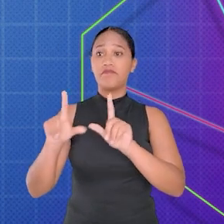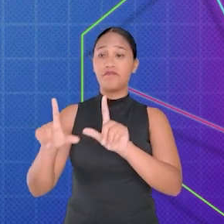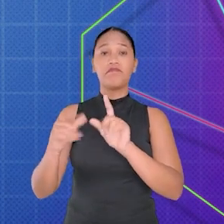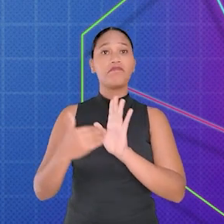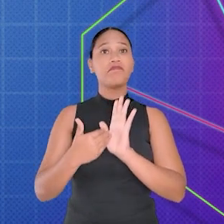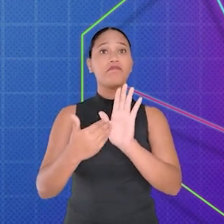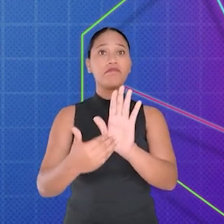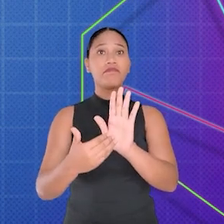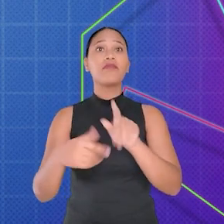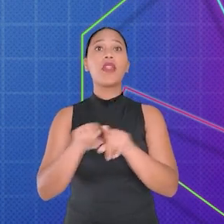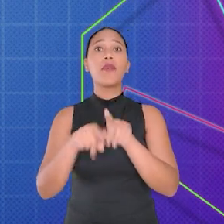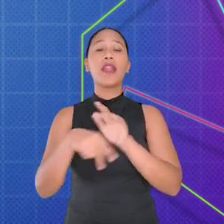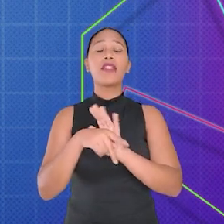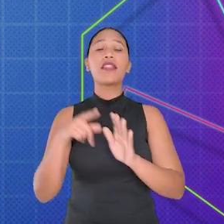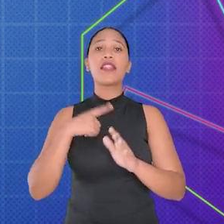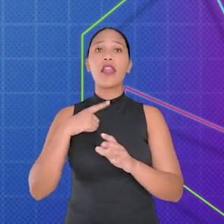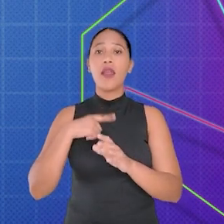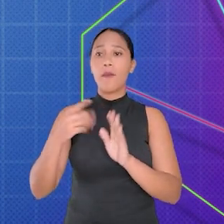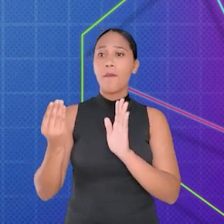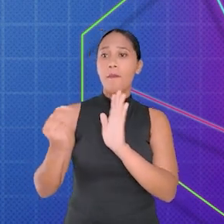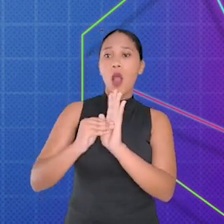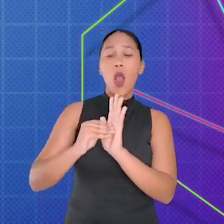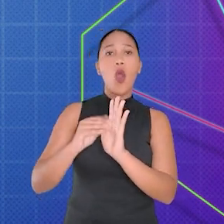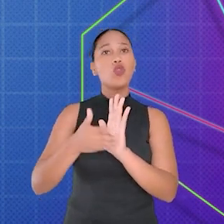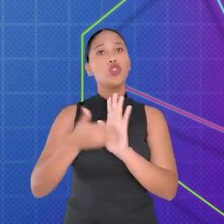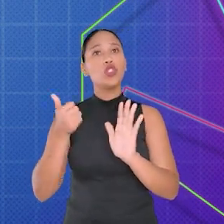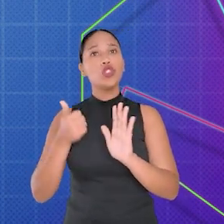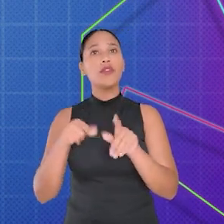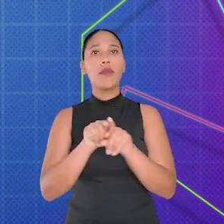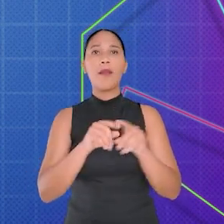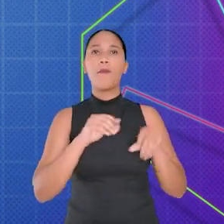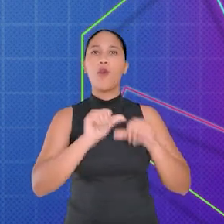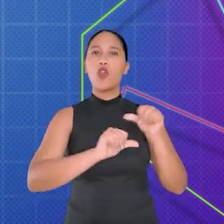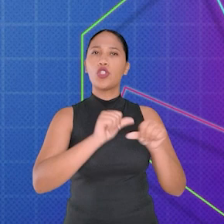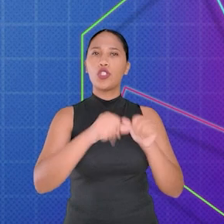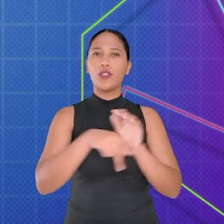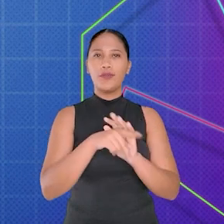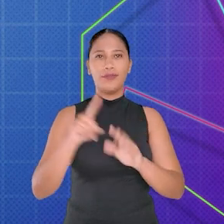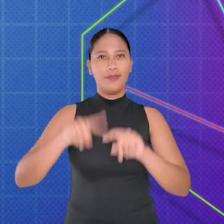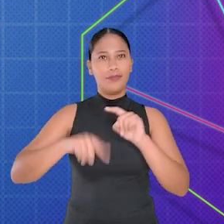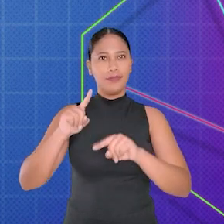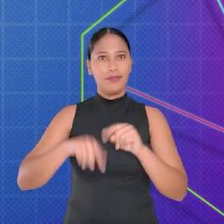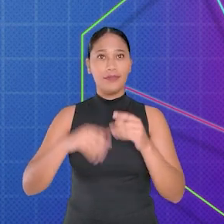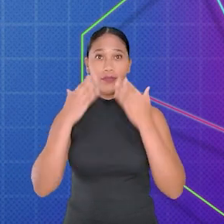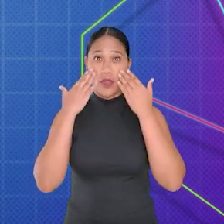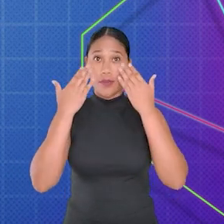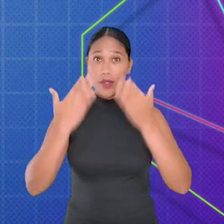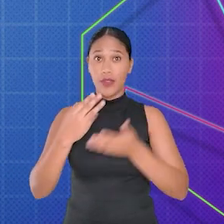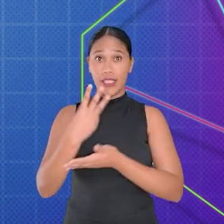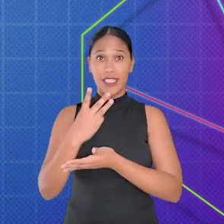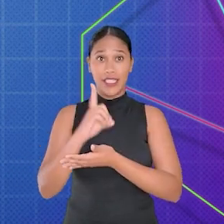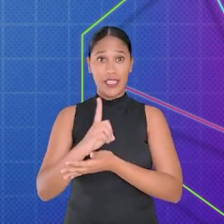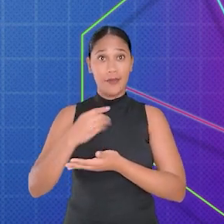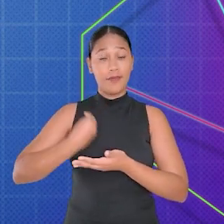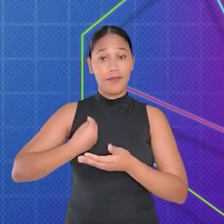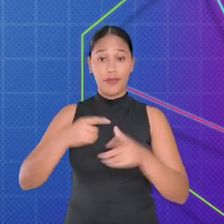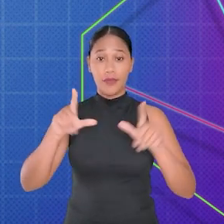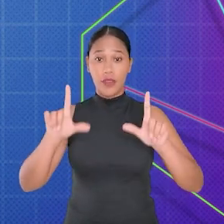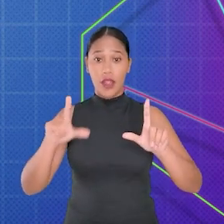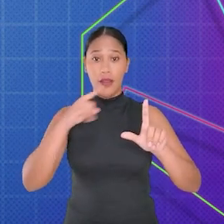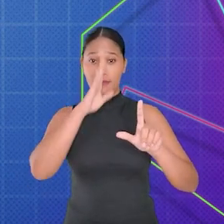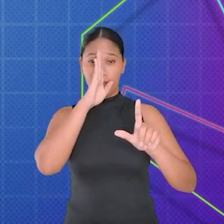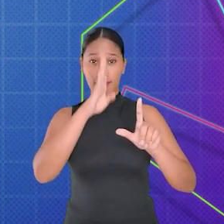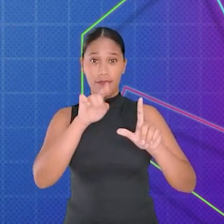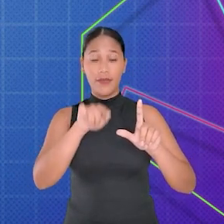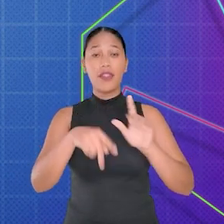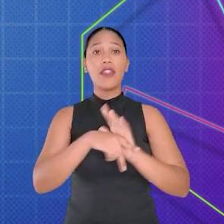modificador permitem que os usuários adicionem ou removam modificações em objetos. As janelas de exibição 3D, localizadas no